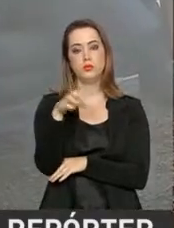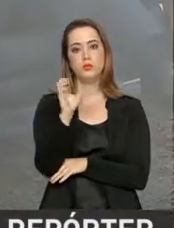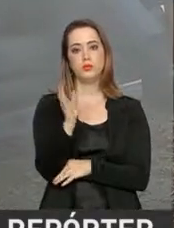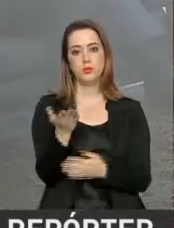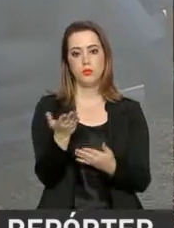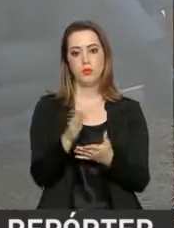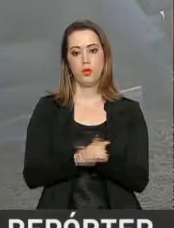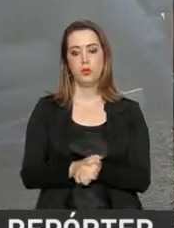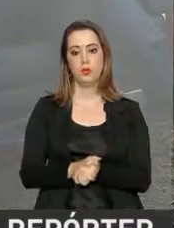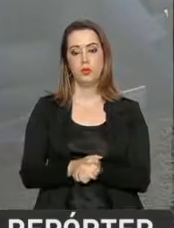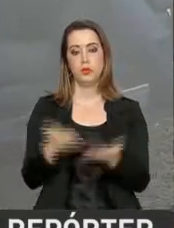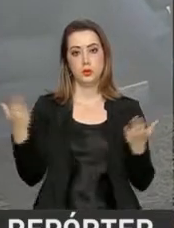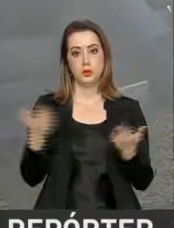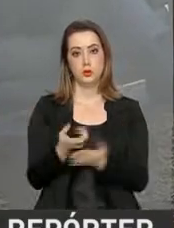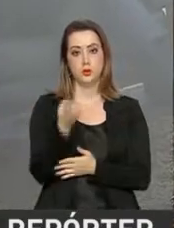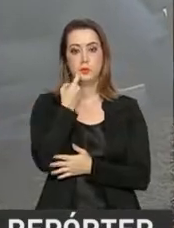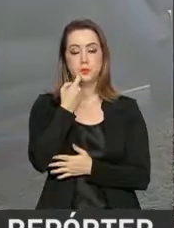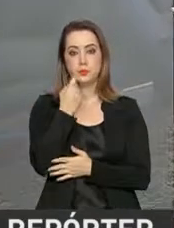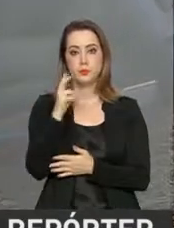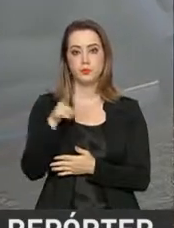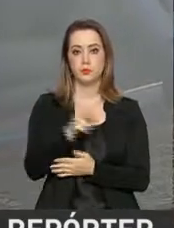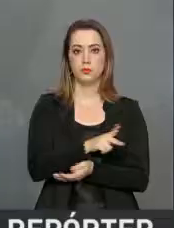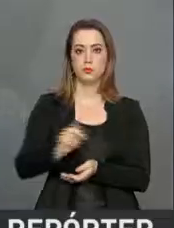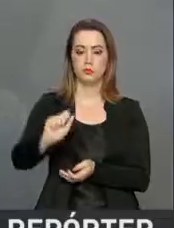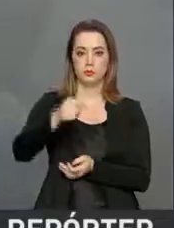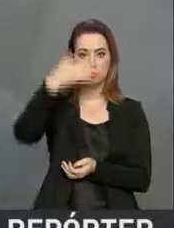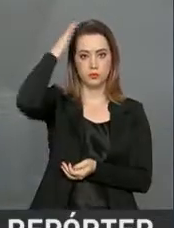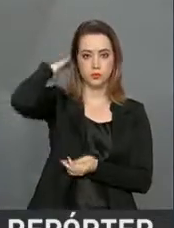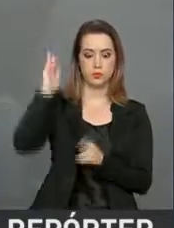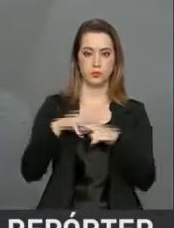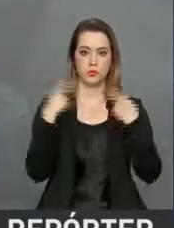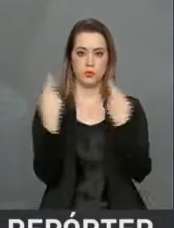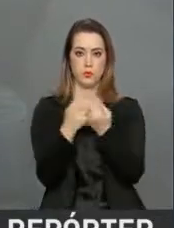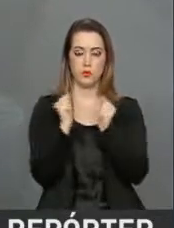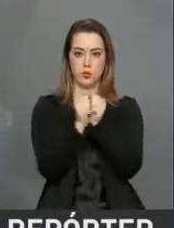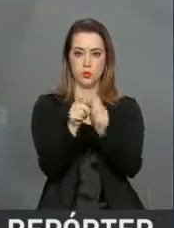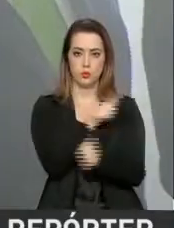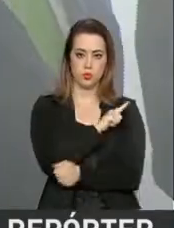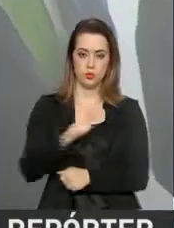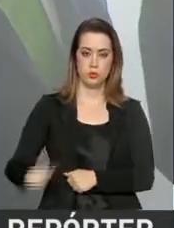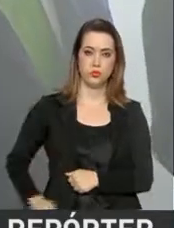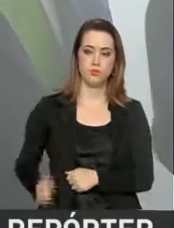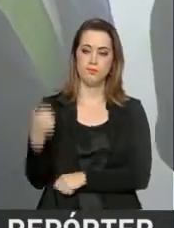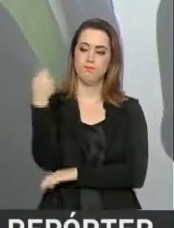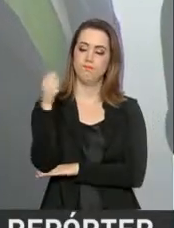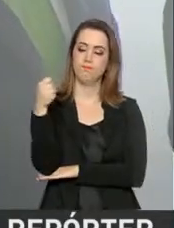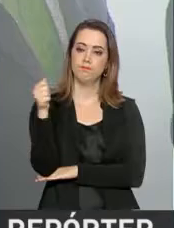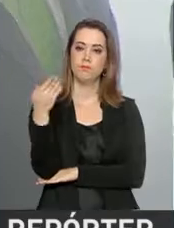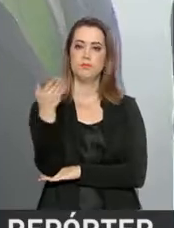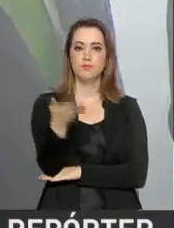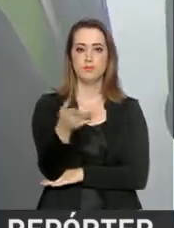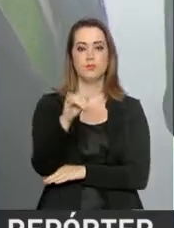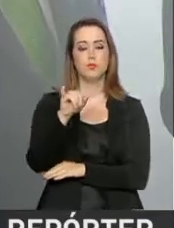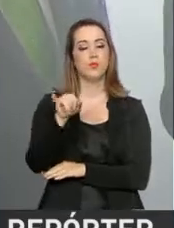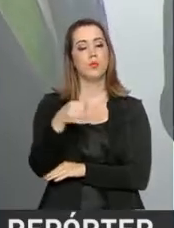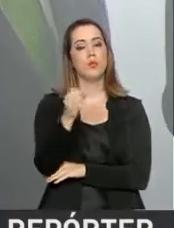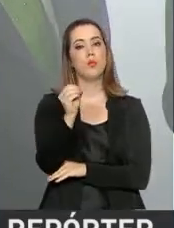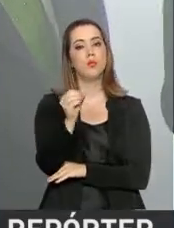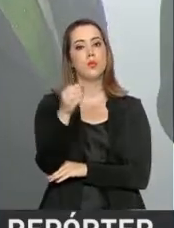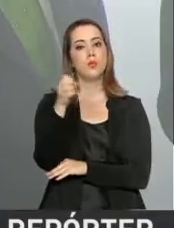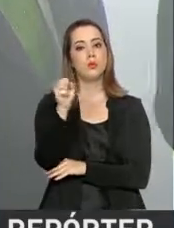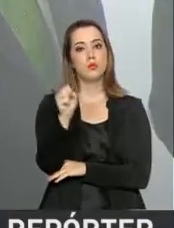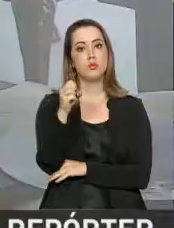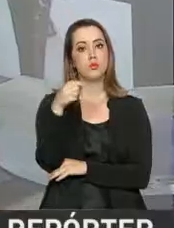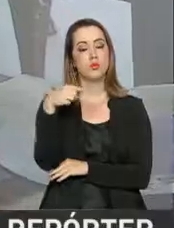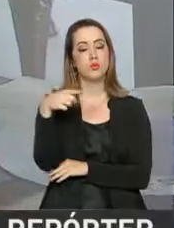Na manhã desta sexta-feira, o presidente em exercício, Michel Temer, se reuniu com o governador do estado do Rio Grande do Sul, José Ivo Sartori,